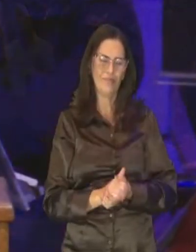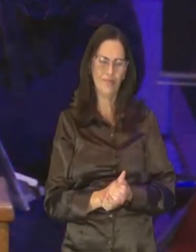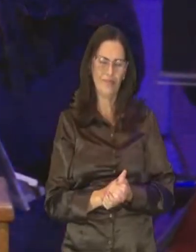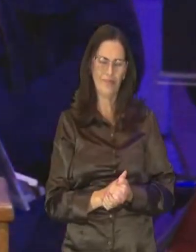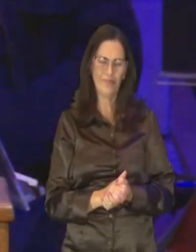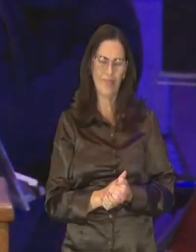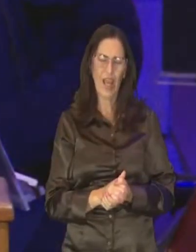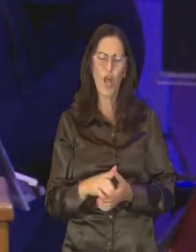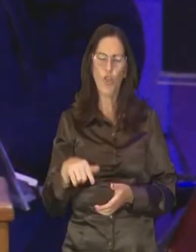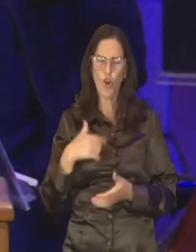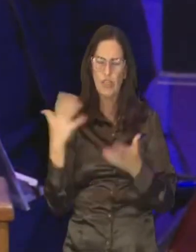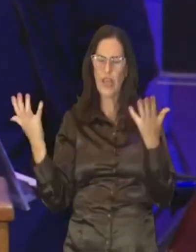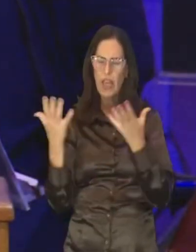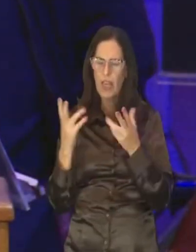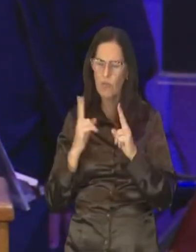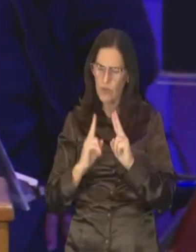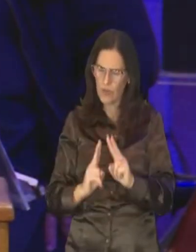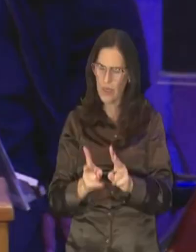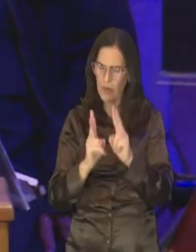Nós queremos continuar